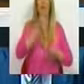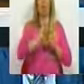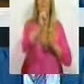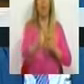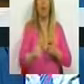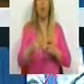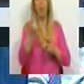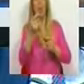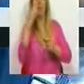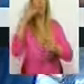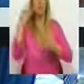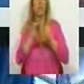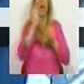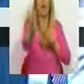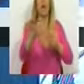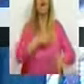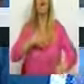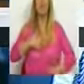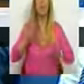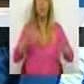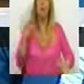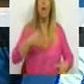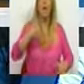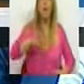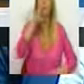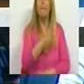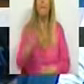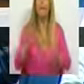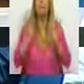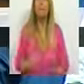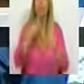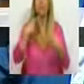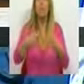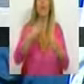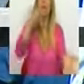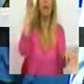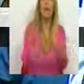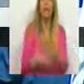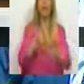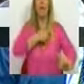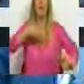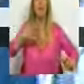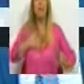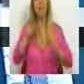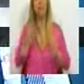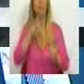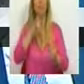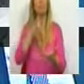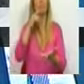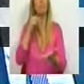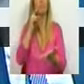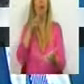é execução. Isso. Despesa validada, realizada pelas empresas e certificado. Isso é que queremos saber. Porque execução é